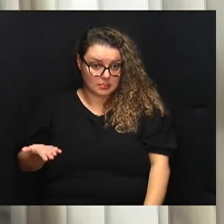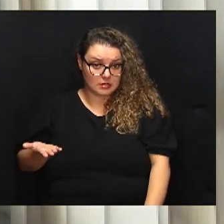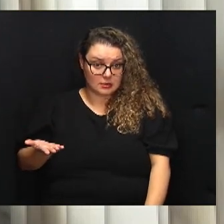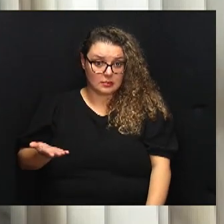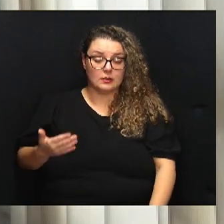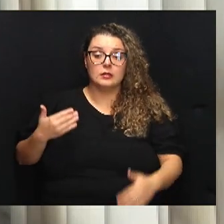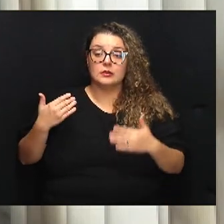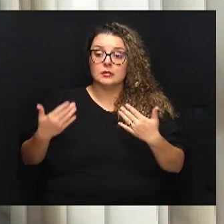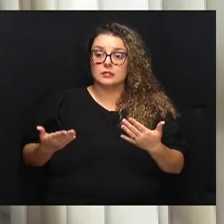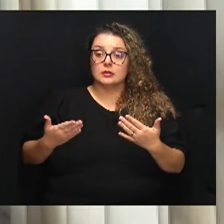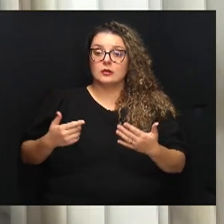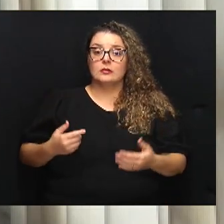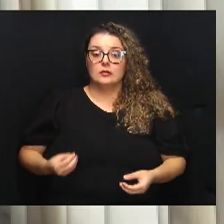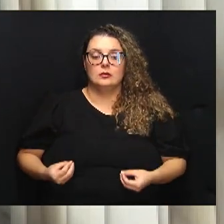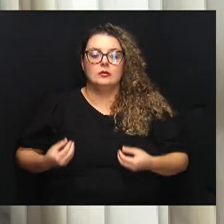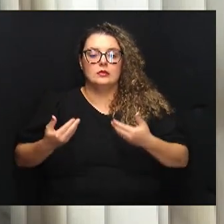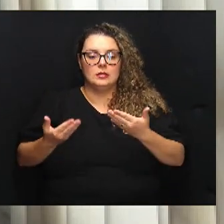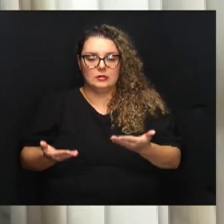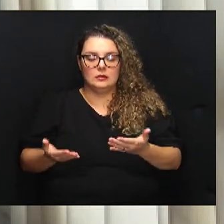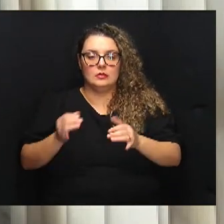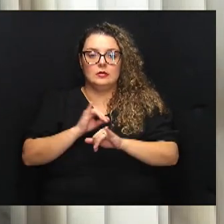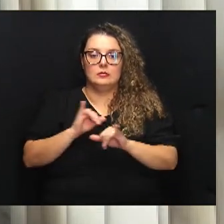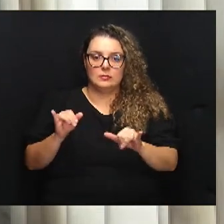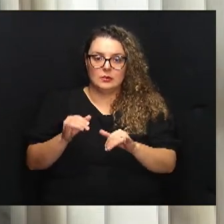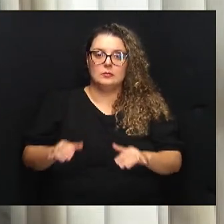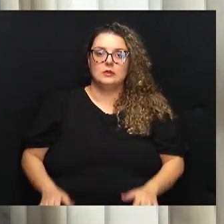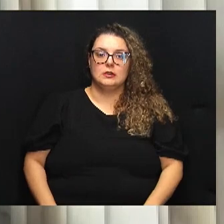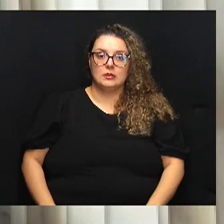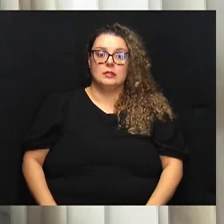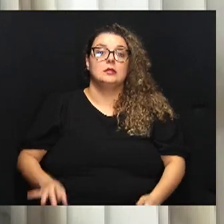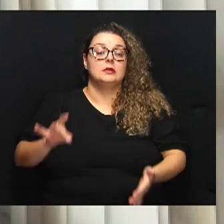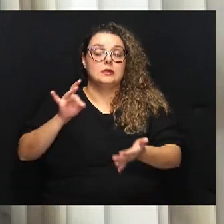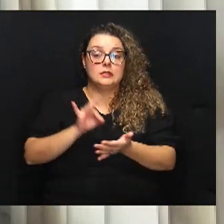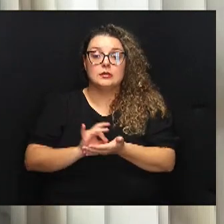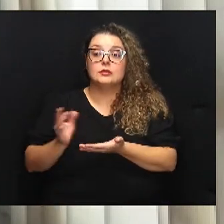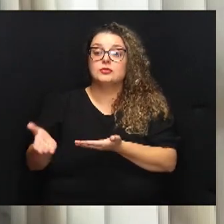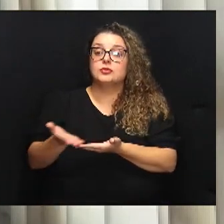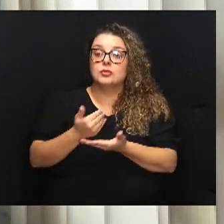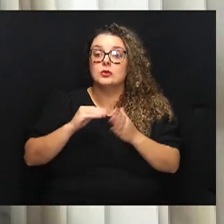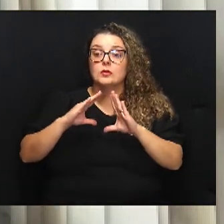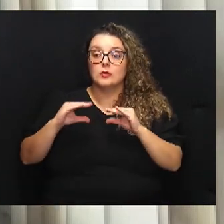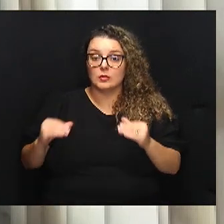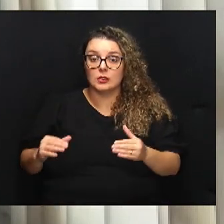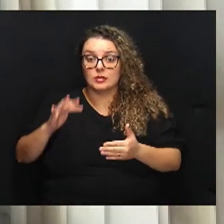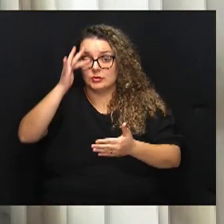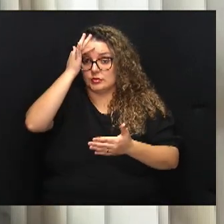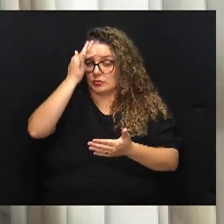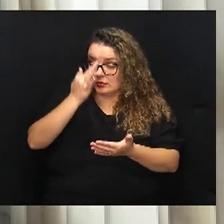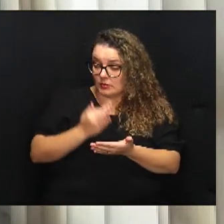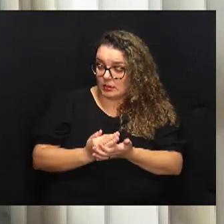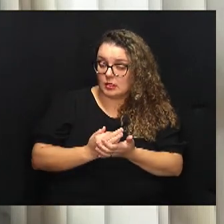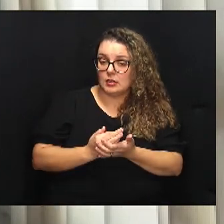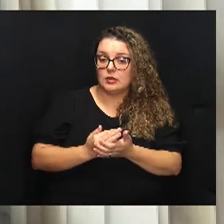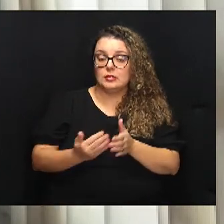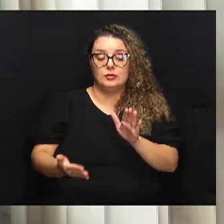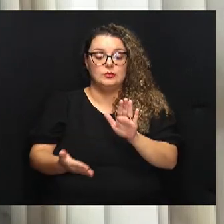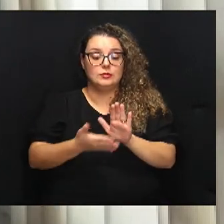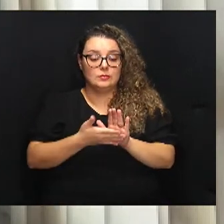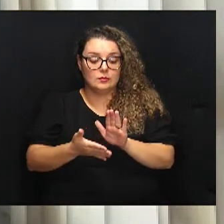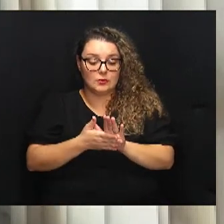Então, eu trago, na verdade, uma mensagem realmente de acolhimento, de fé, de